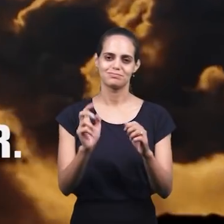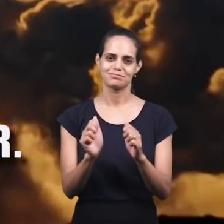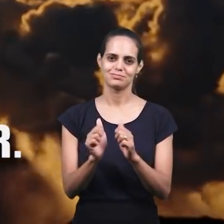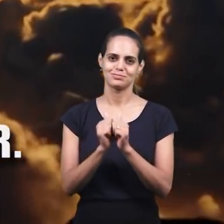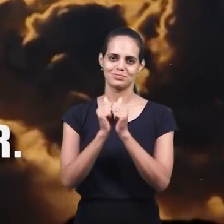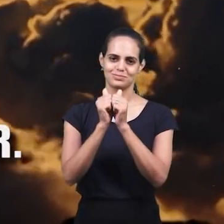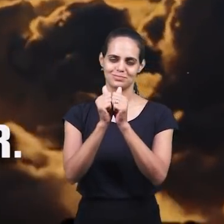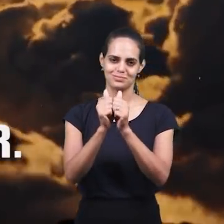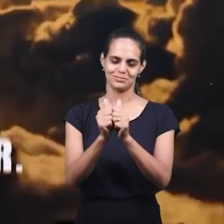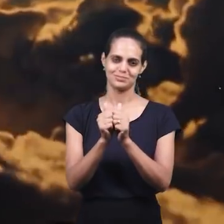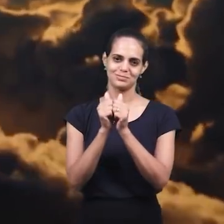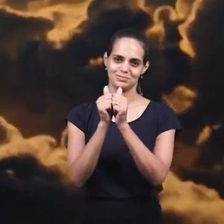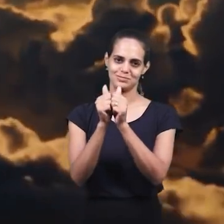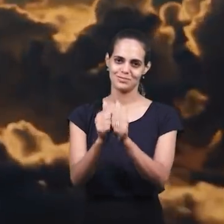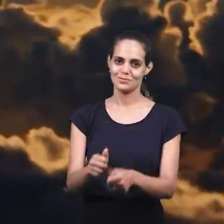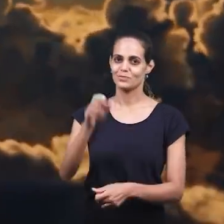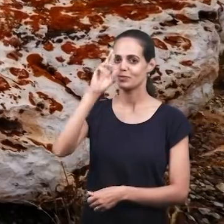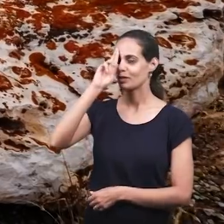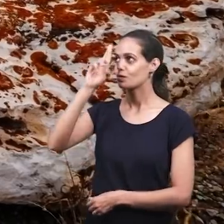estar.